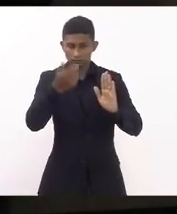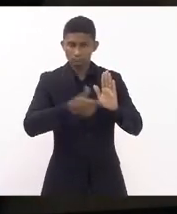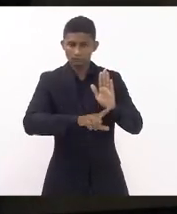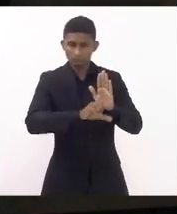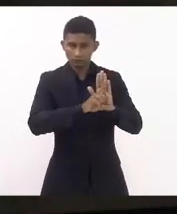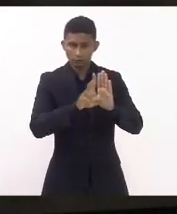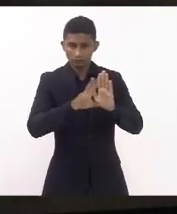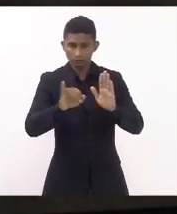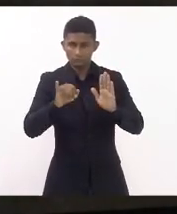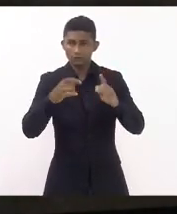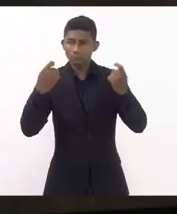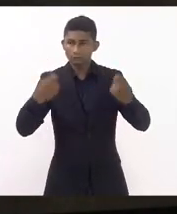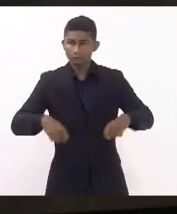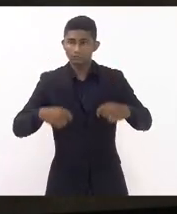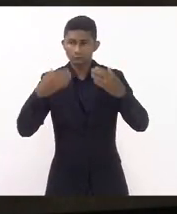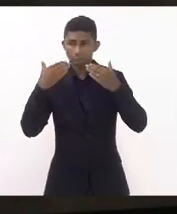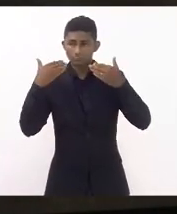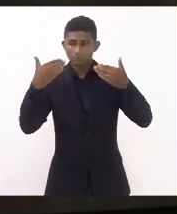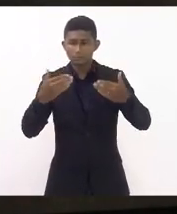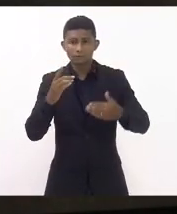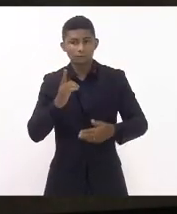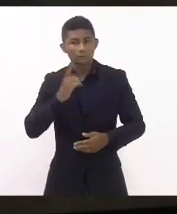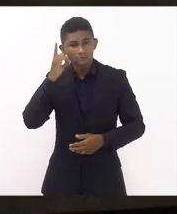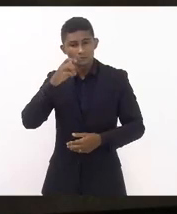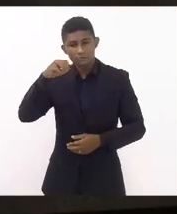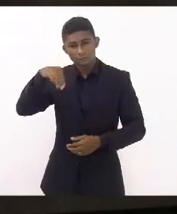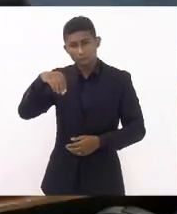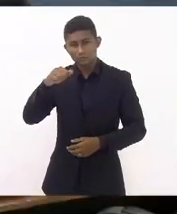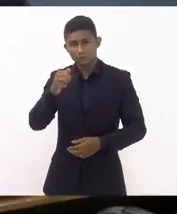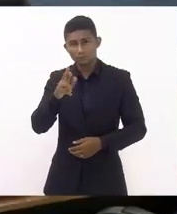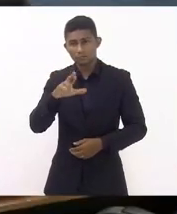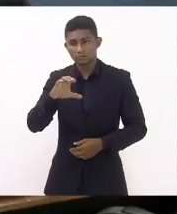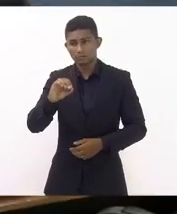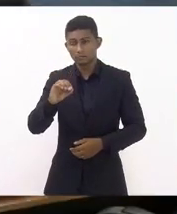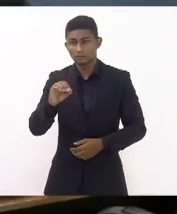deveria haver uma apresentação do deputado Márcio Pacheco.